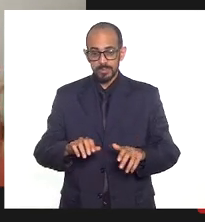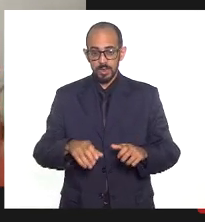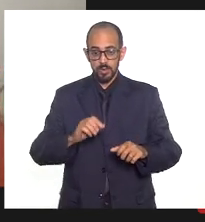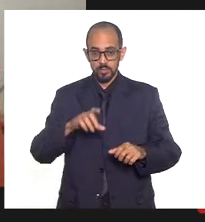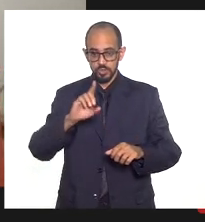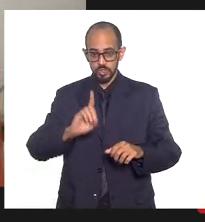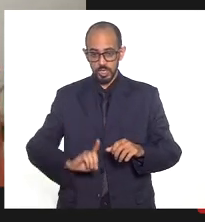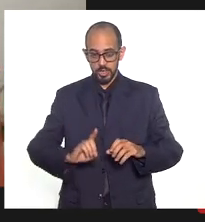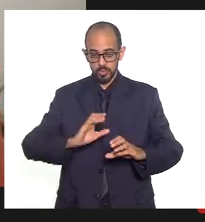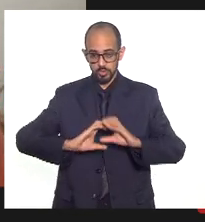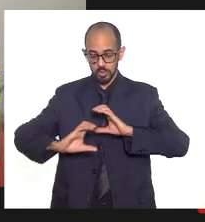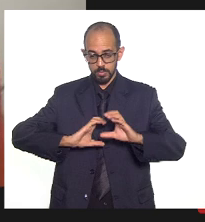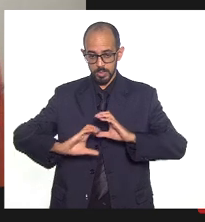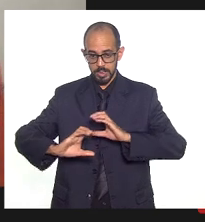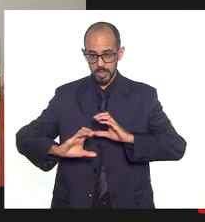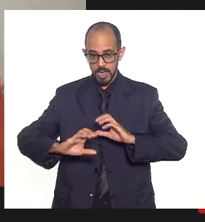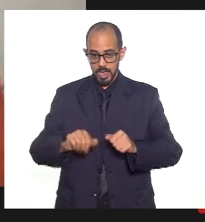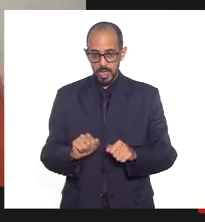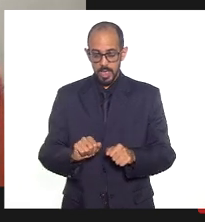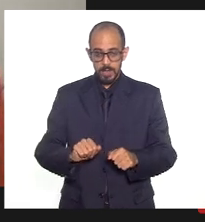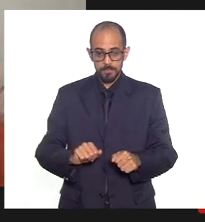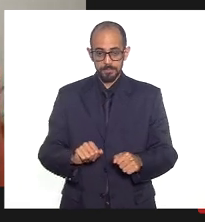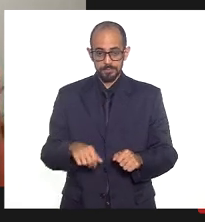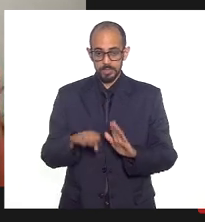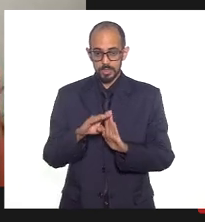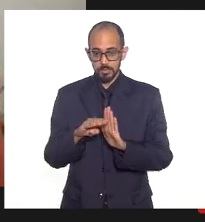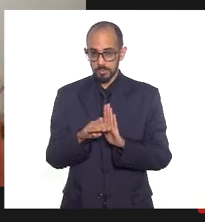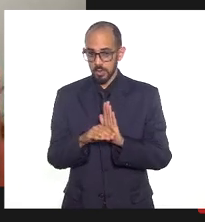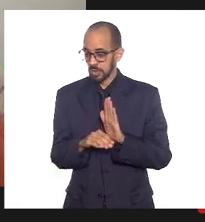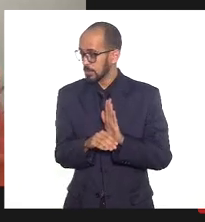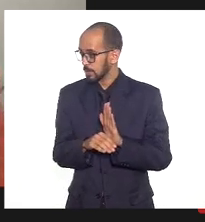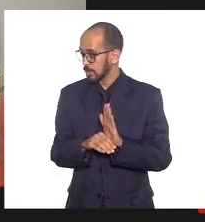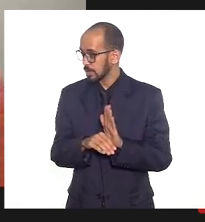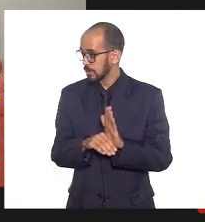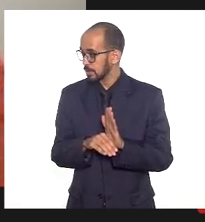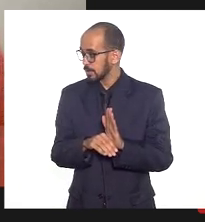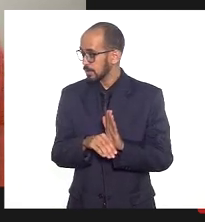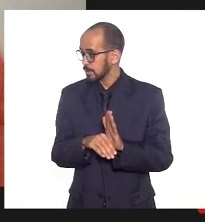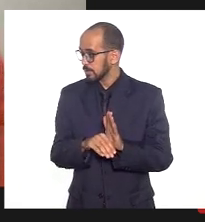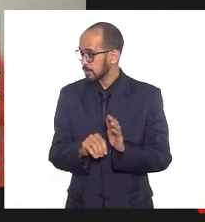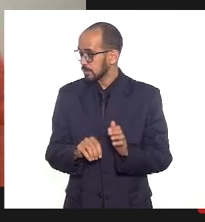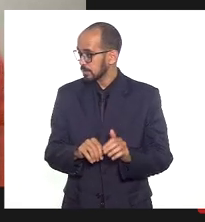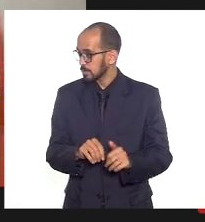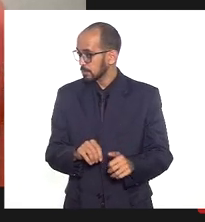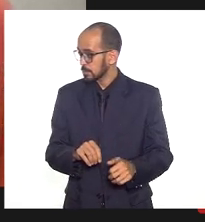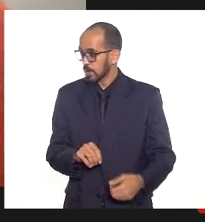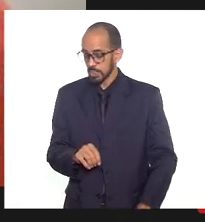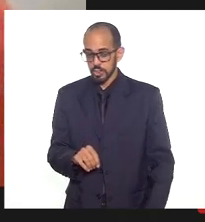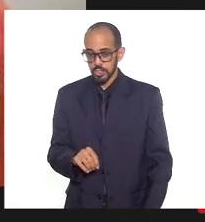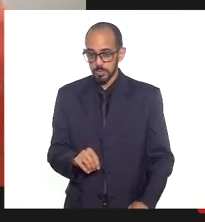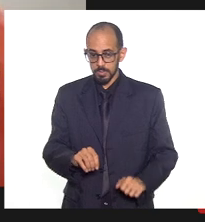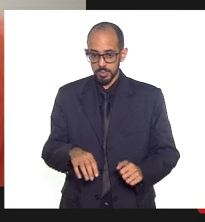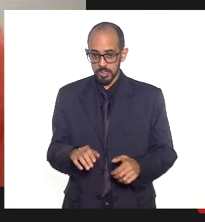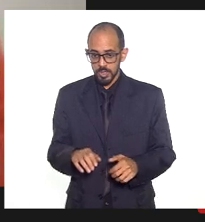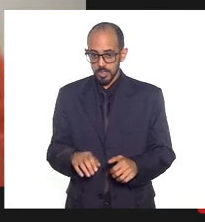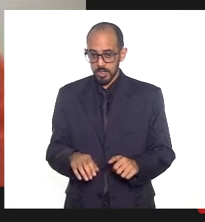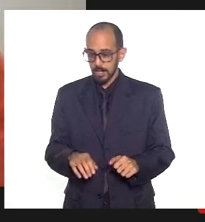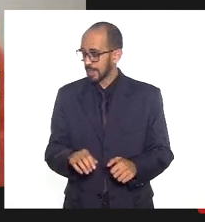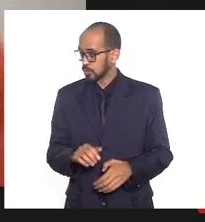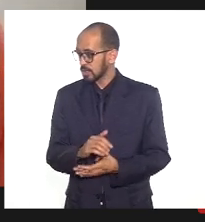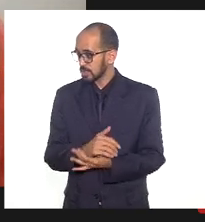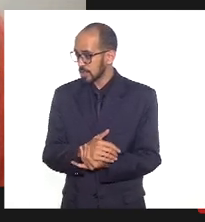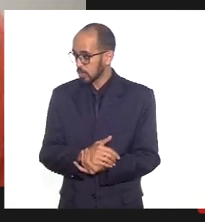comunicar, é fundamental esse programa para defensores de direitos humanos, ambientalistas e comunicadores da nossa